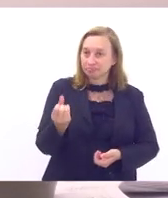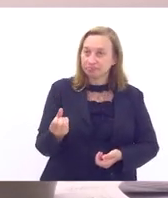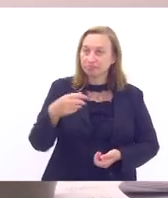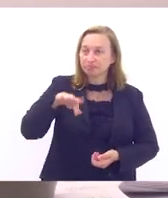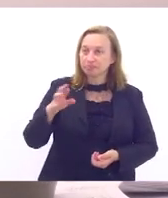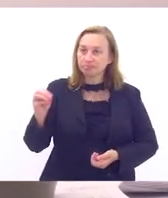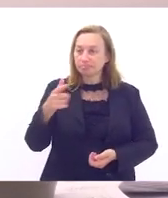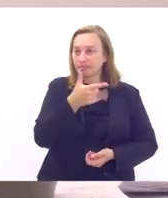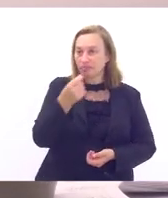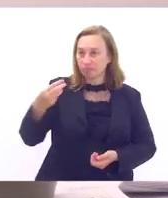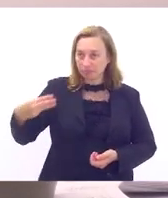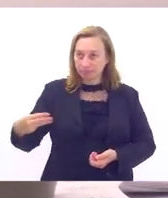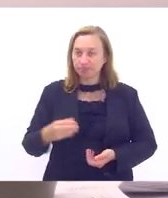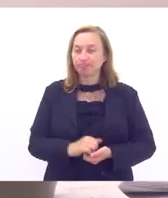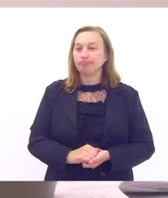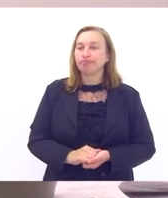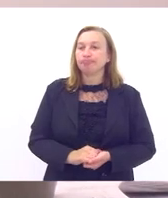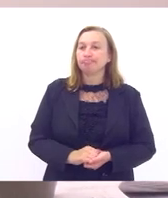de 2023,